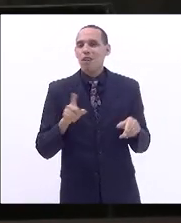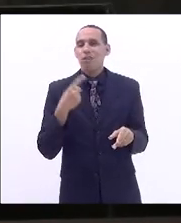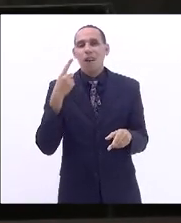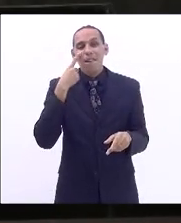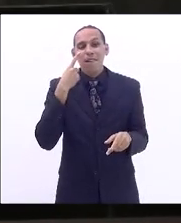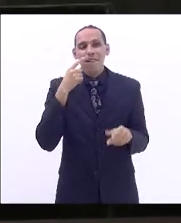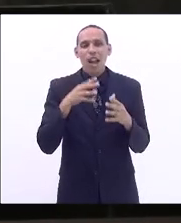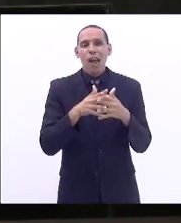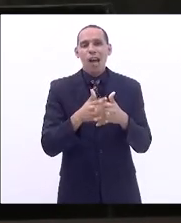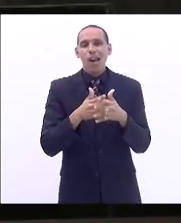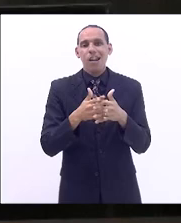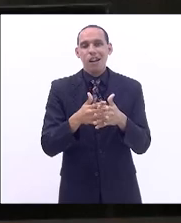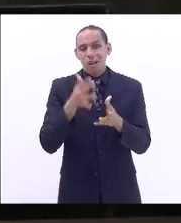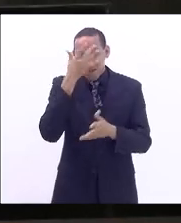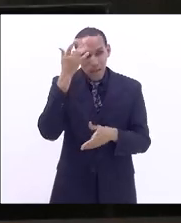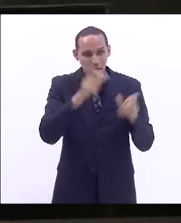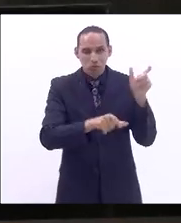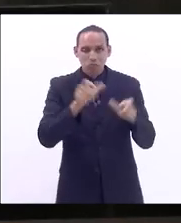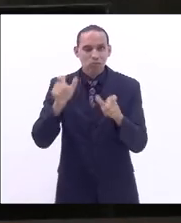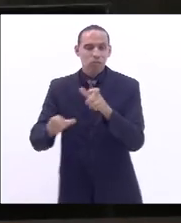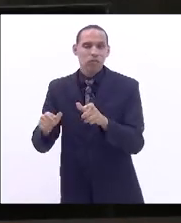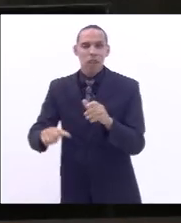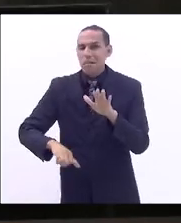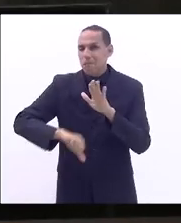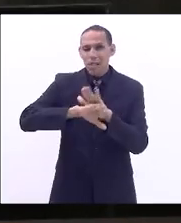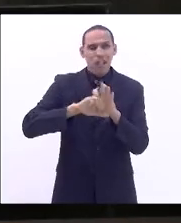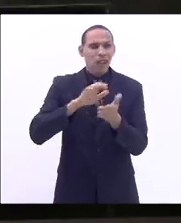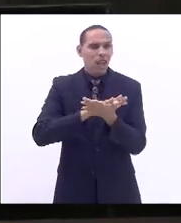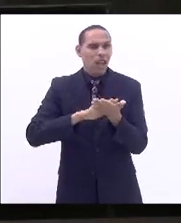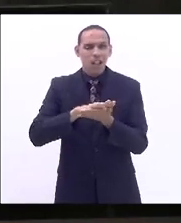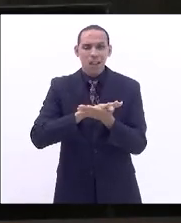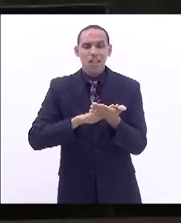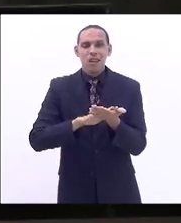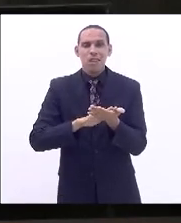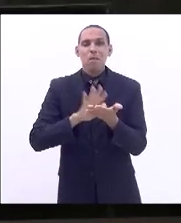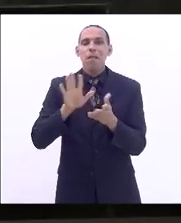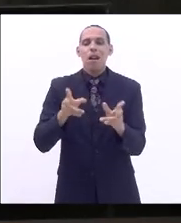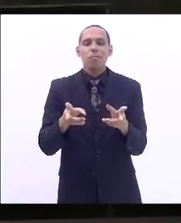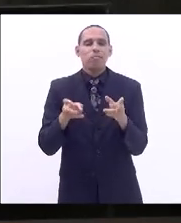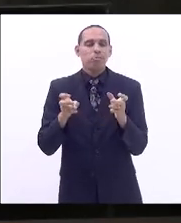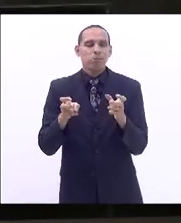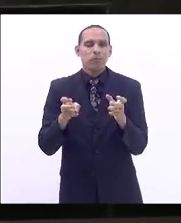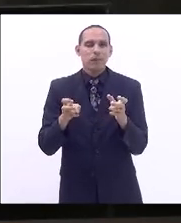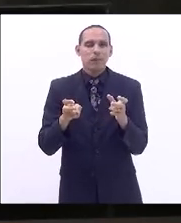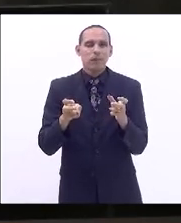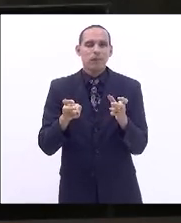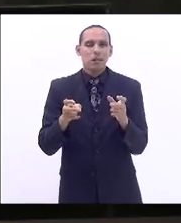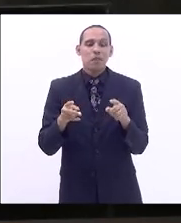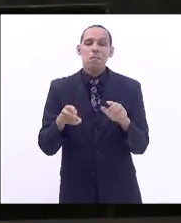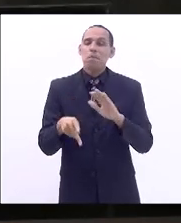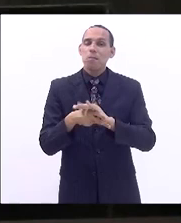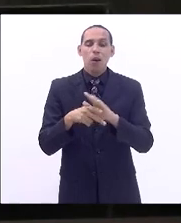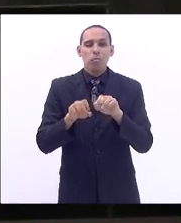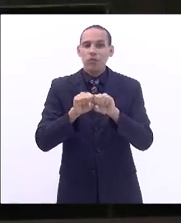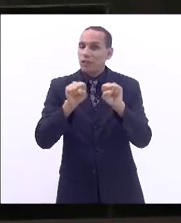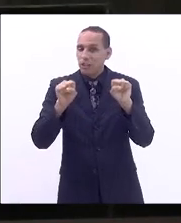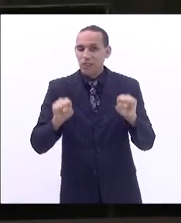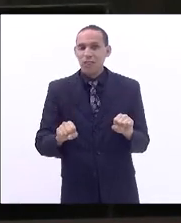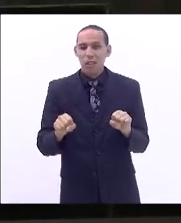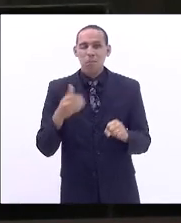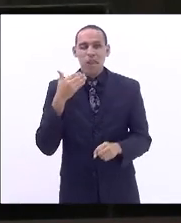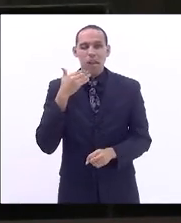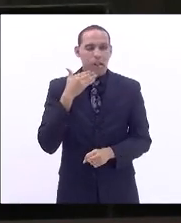confundido pessoas que não cometerem crimes sendo reconhecidas por um sistema extremamente